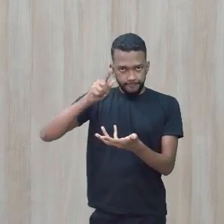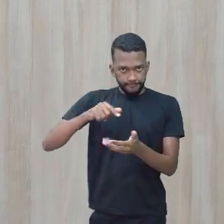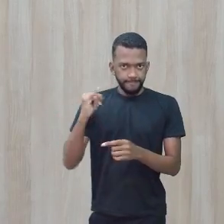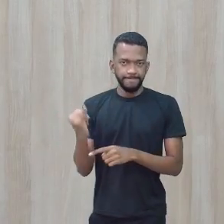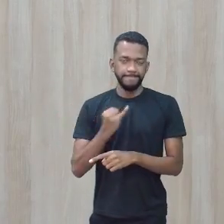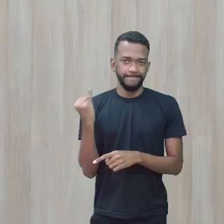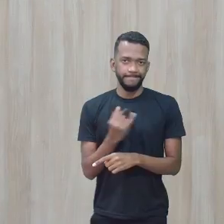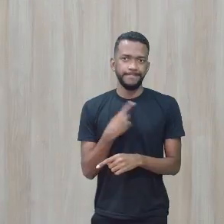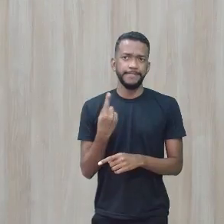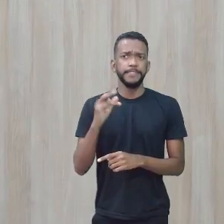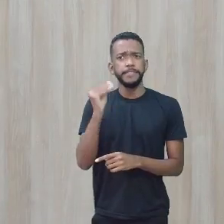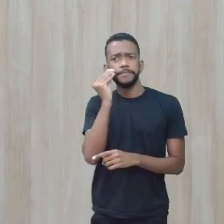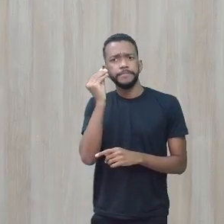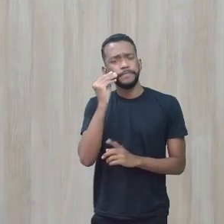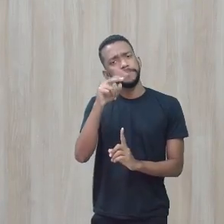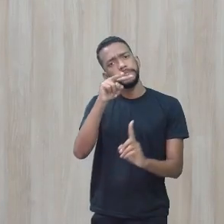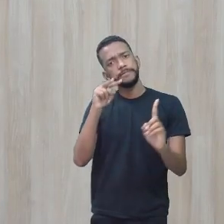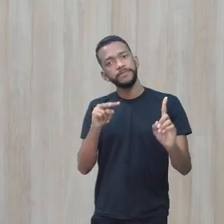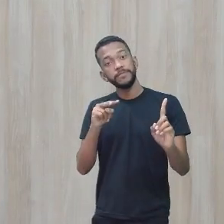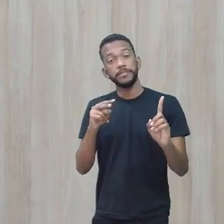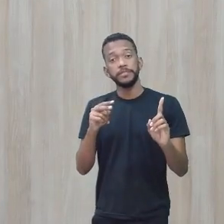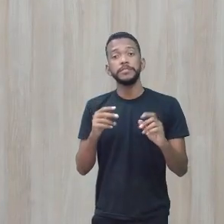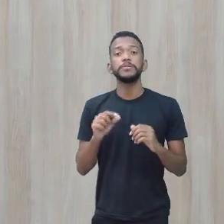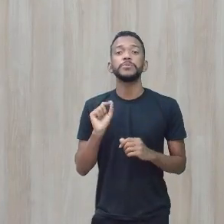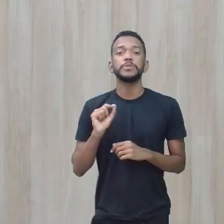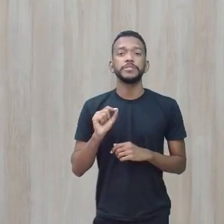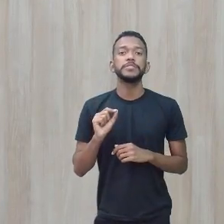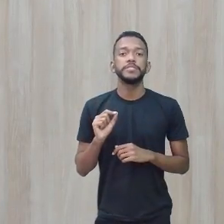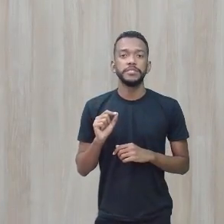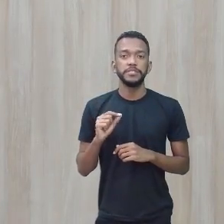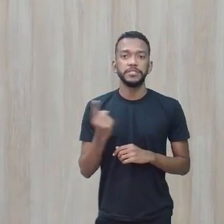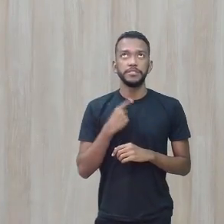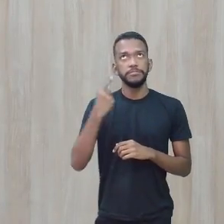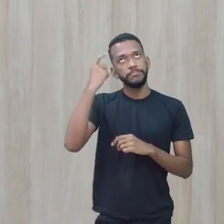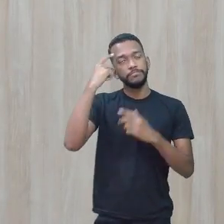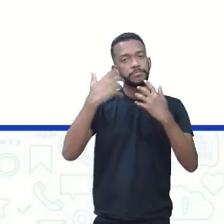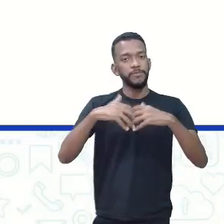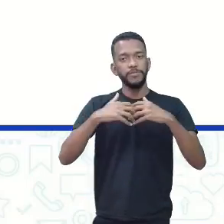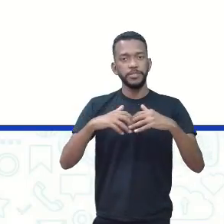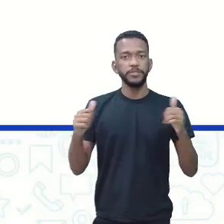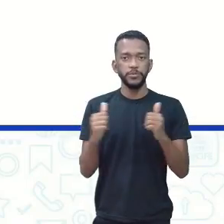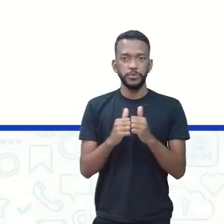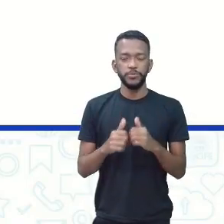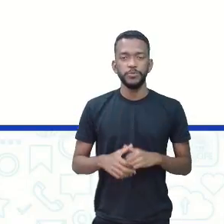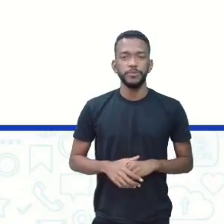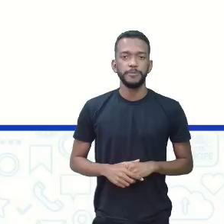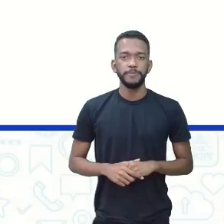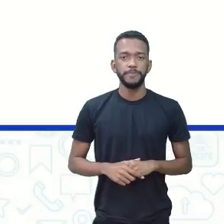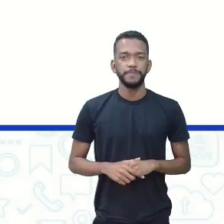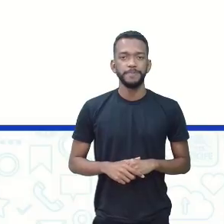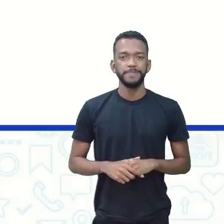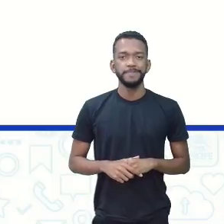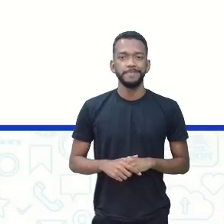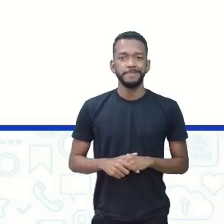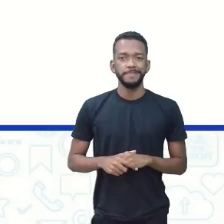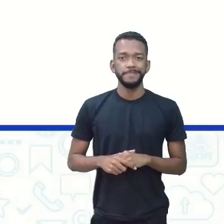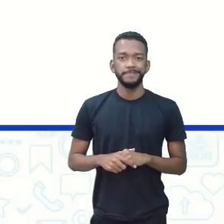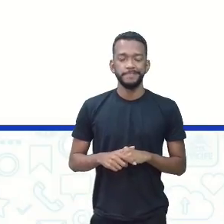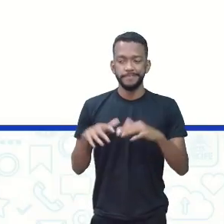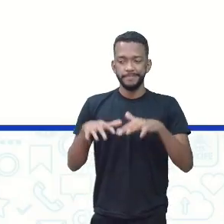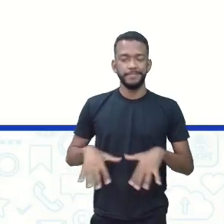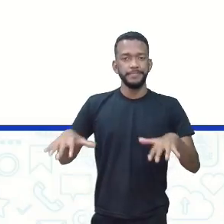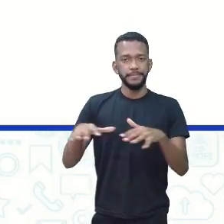importante, onde a gente vai chamar a atenção aqui para a gente refletir juntos, né? Os padrões dominantes